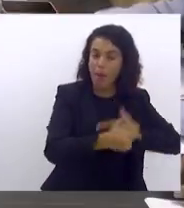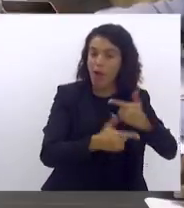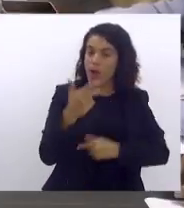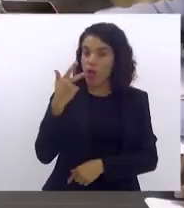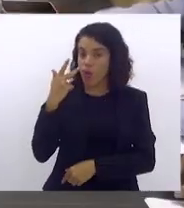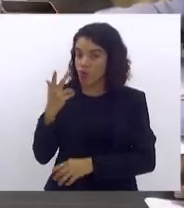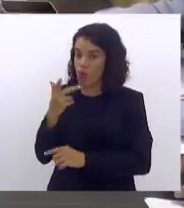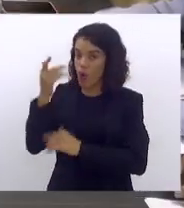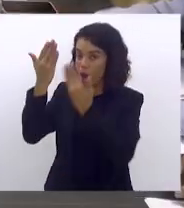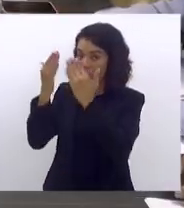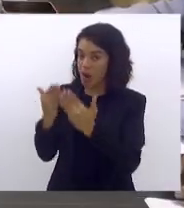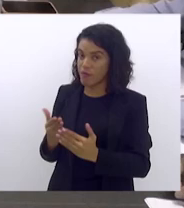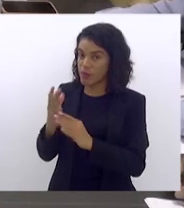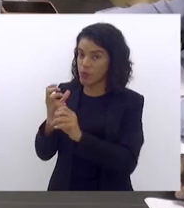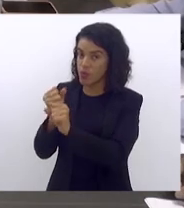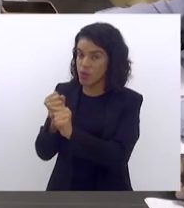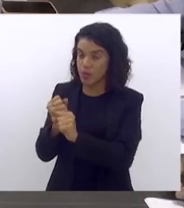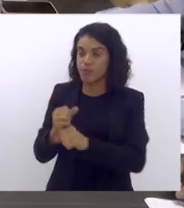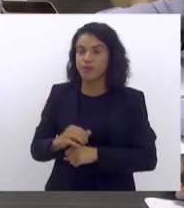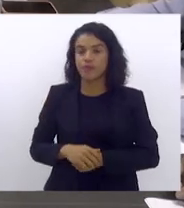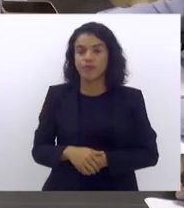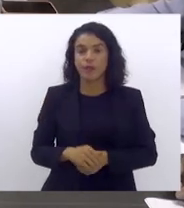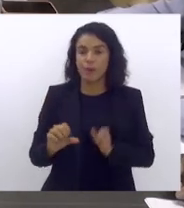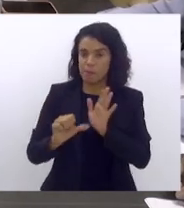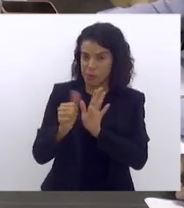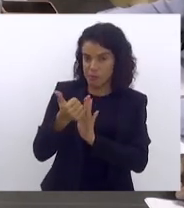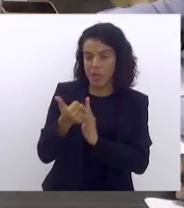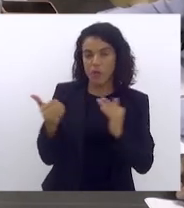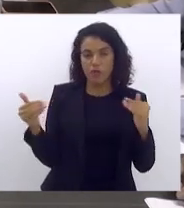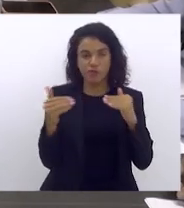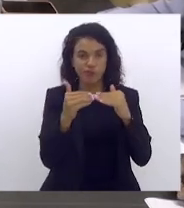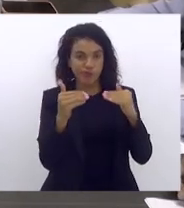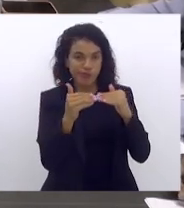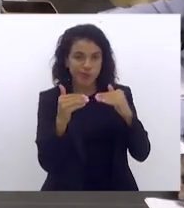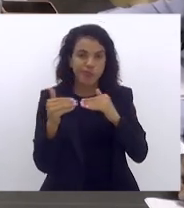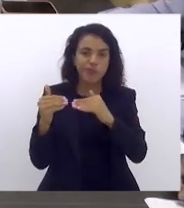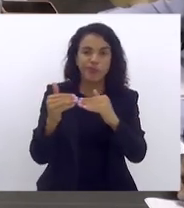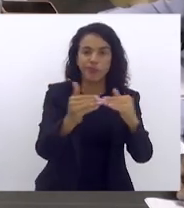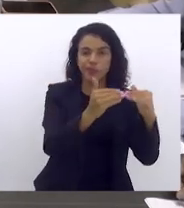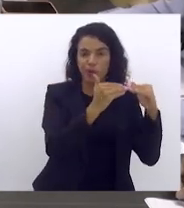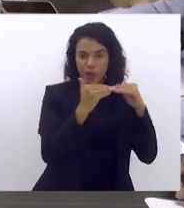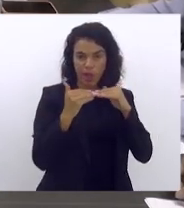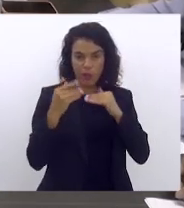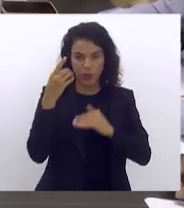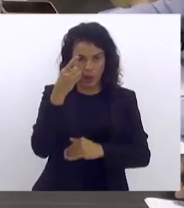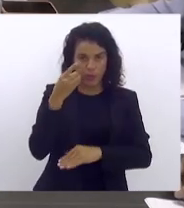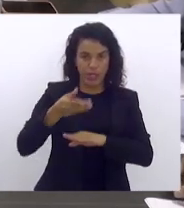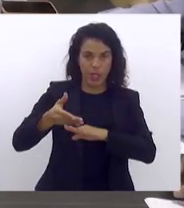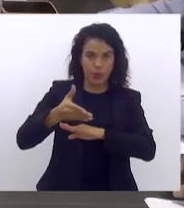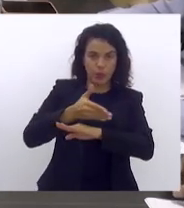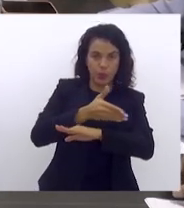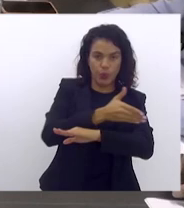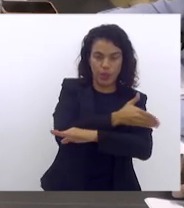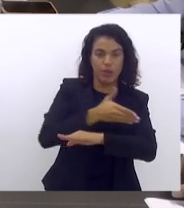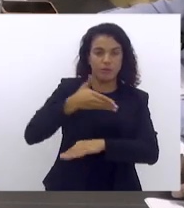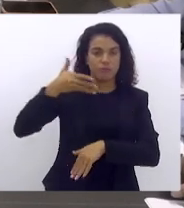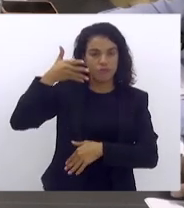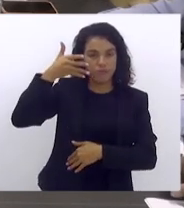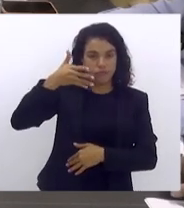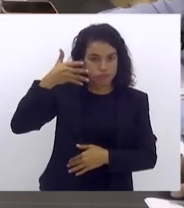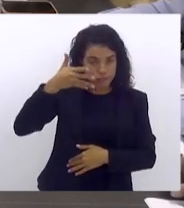números. Deputado professor Josemar. Primeiro eu vou na mesma linha de todos que me antecederam aqui. Acho